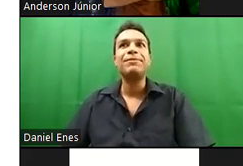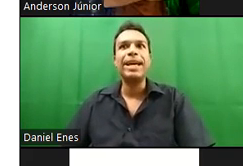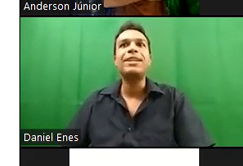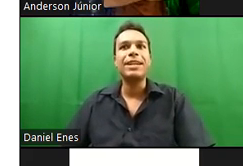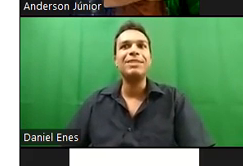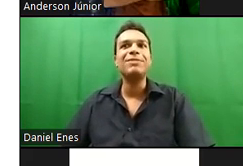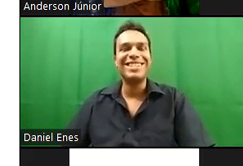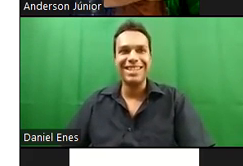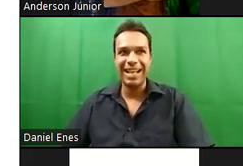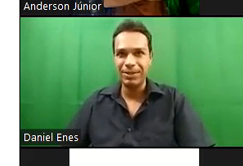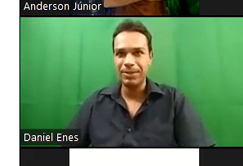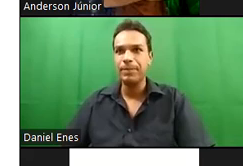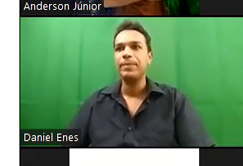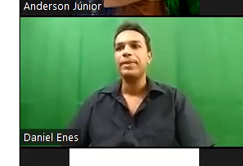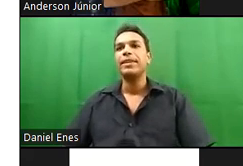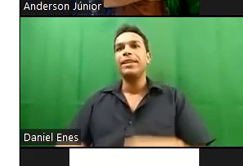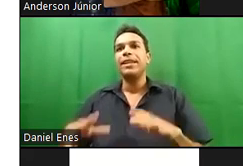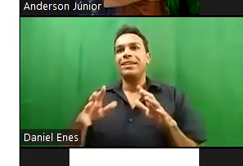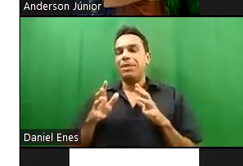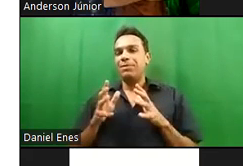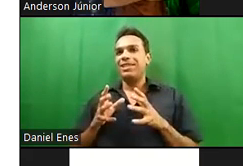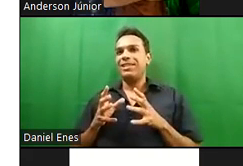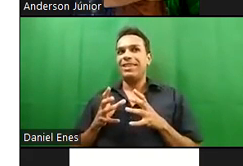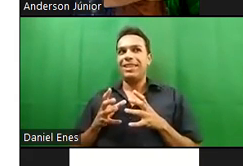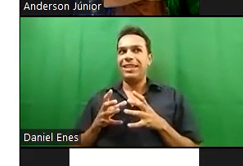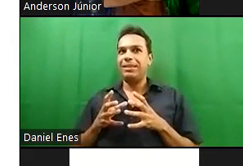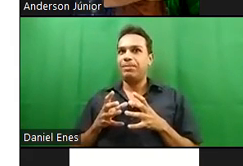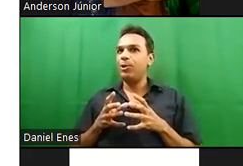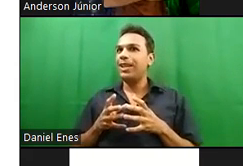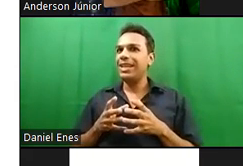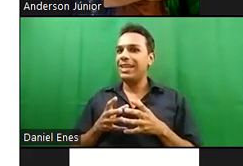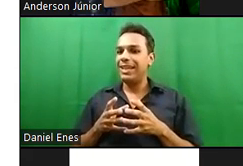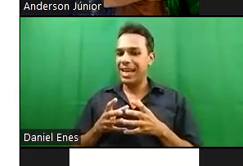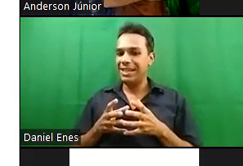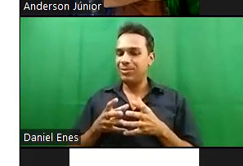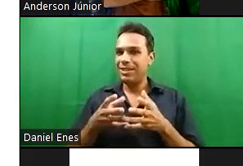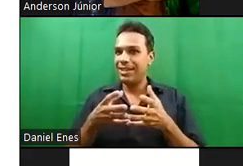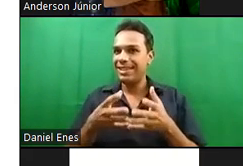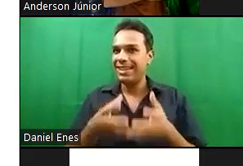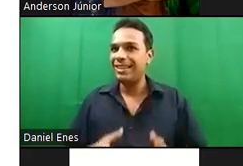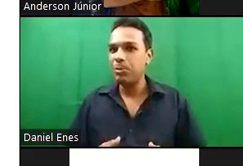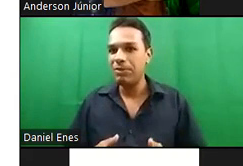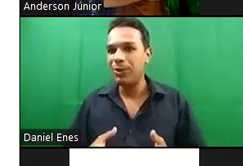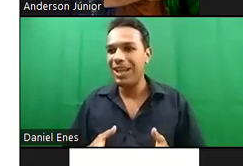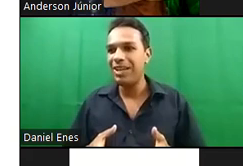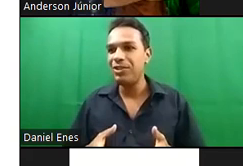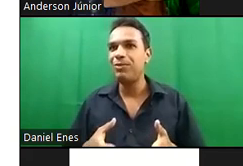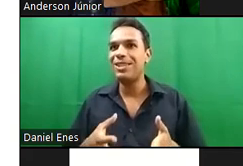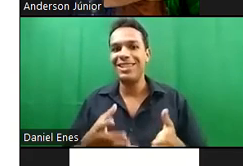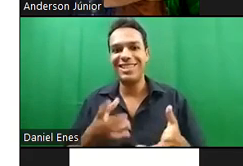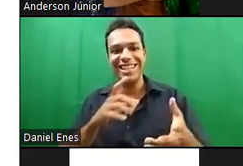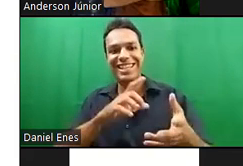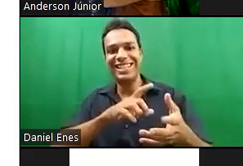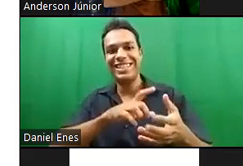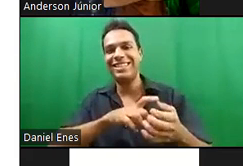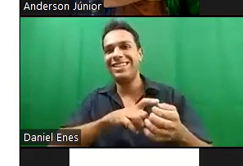Tem fonética, a língua de sinais. E para vocês entenderem por que a língua de sinais ela tem uma fonética,